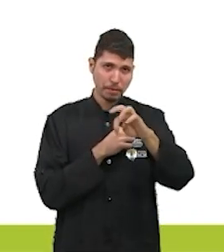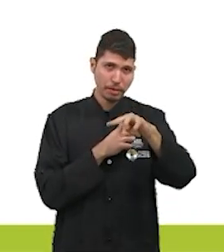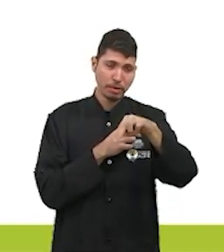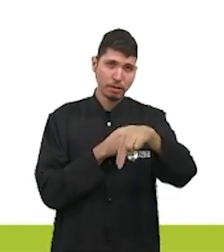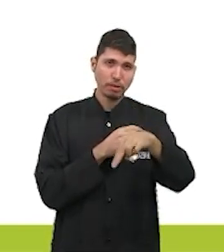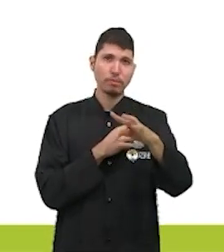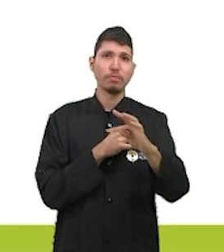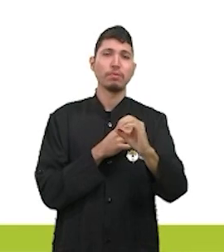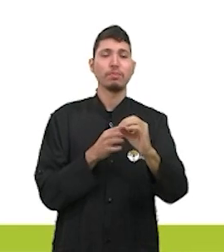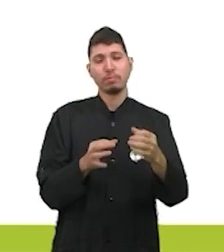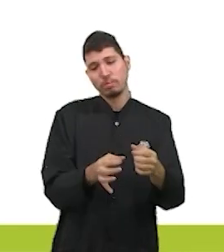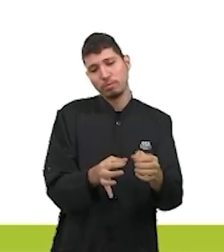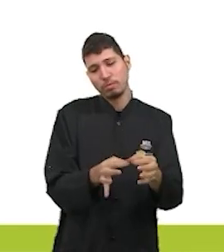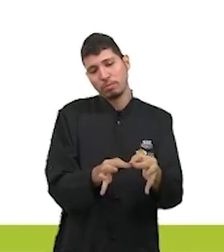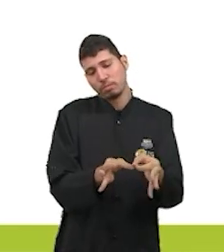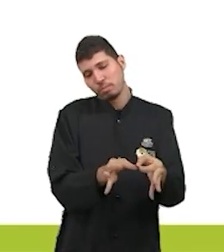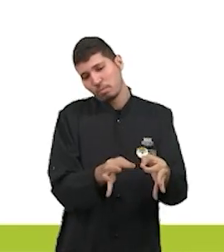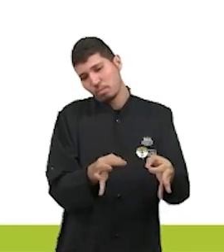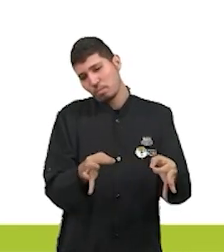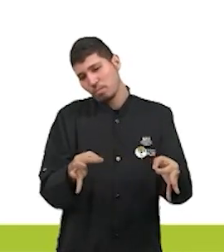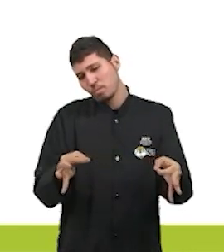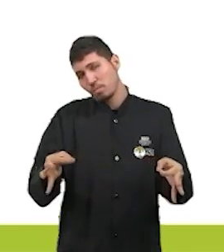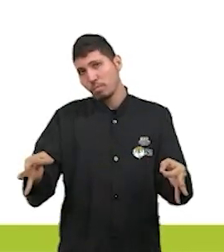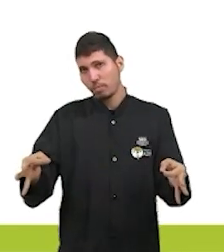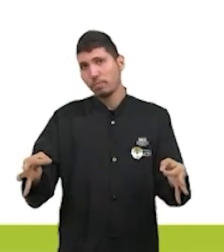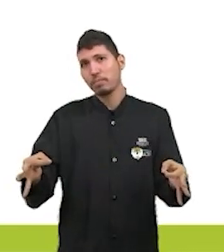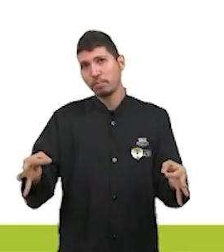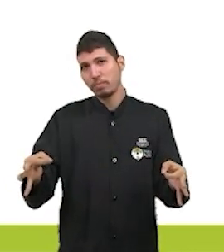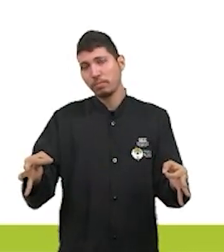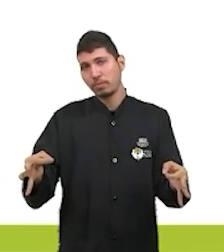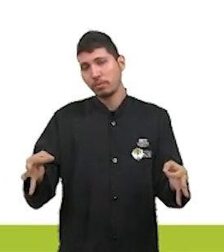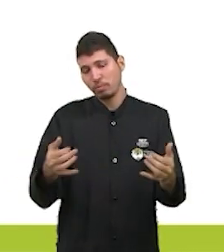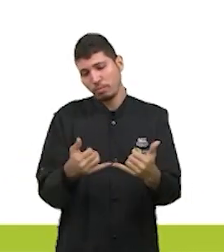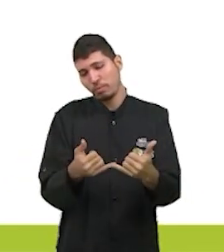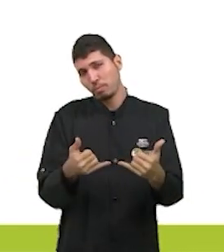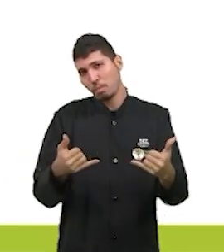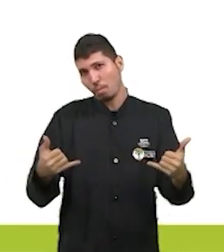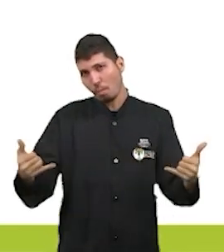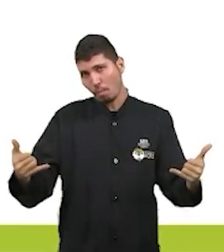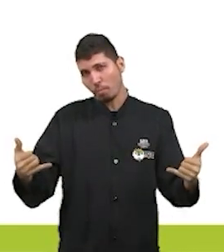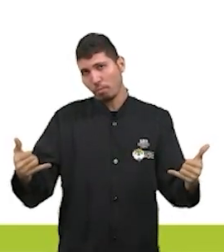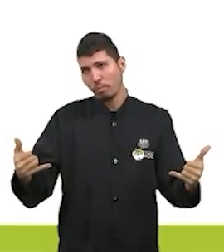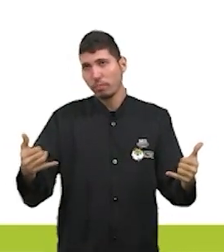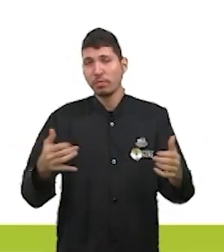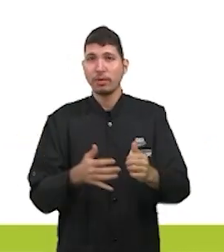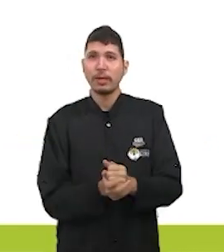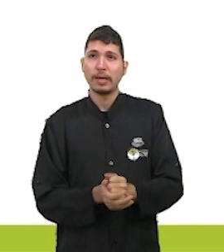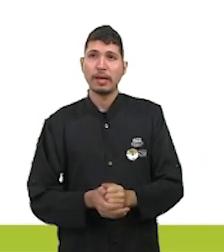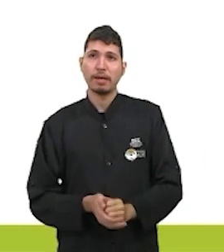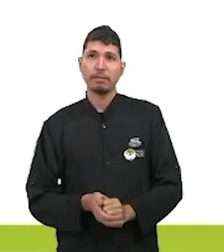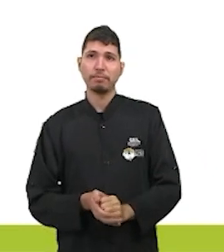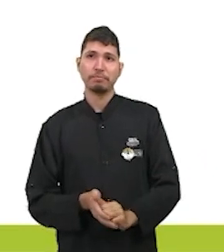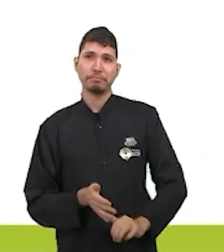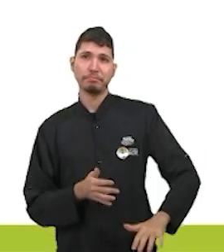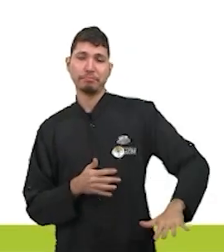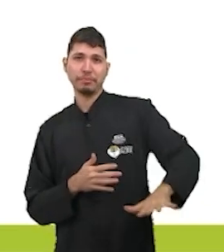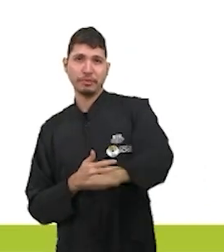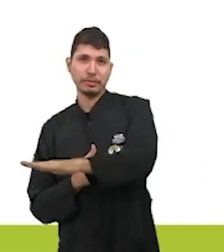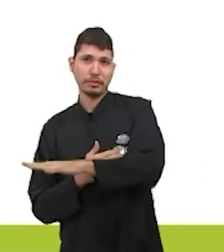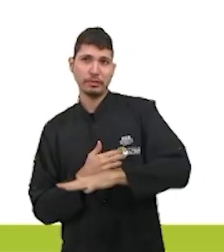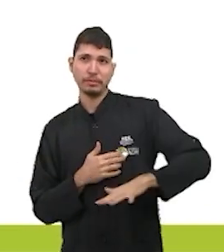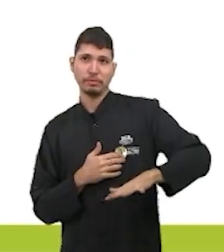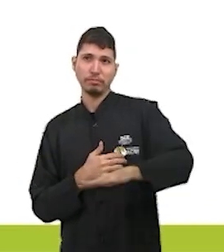1 metro, 2 metros, enfim, o comprimento desse fio. A área da secção transversal é a área desse fio,